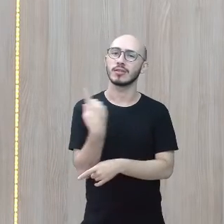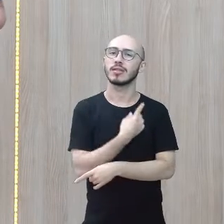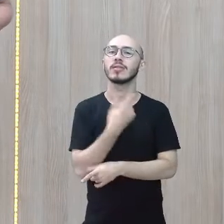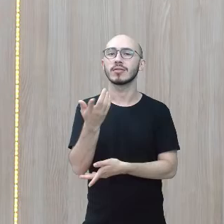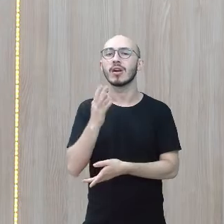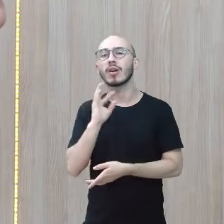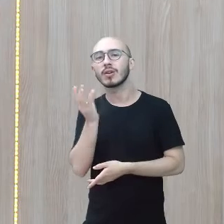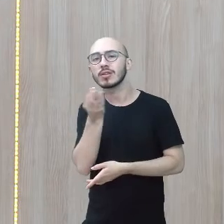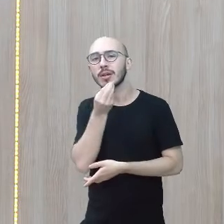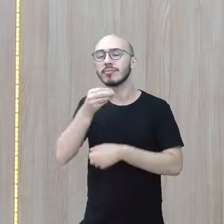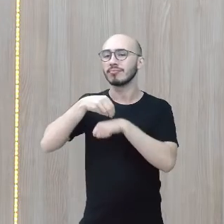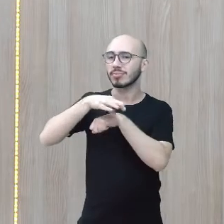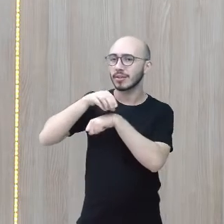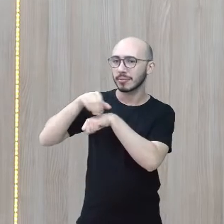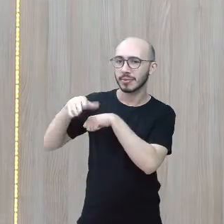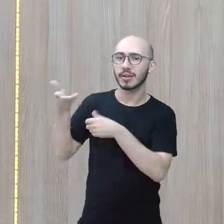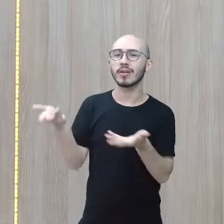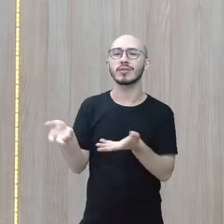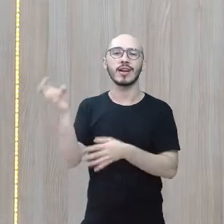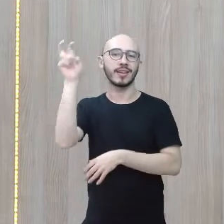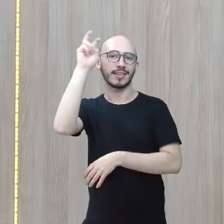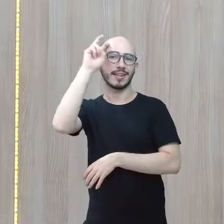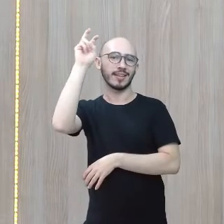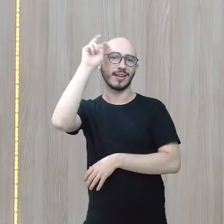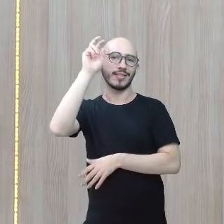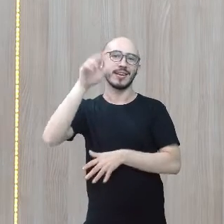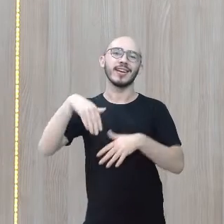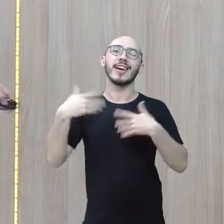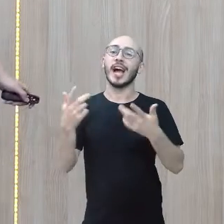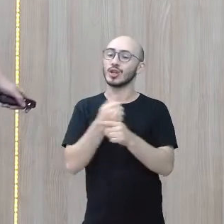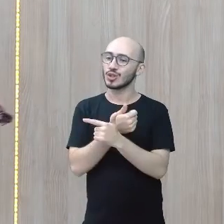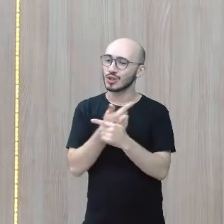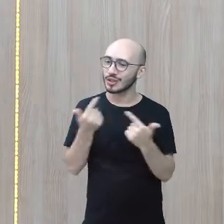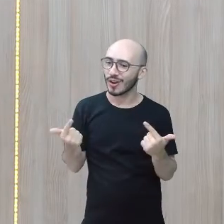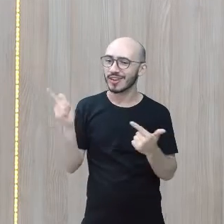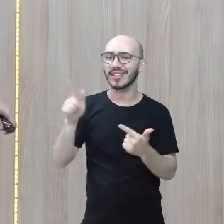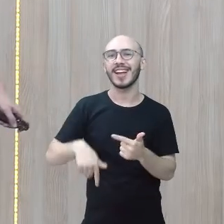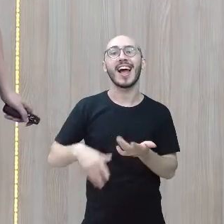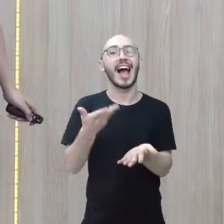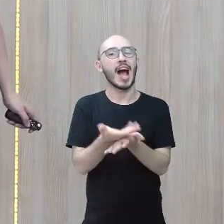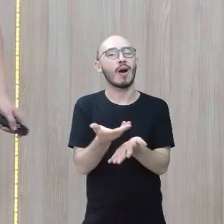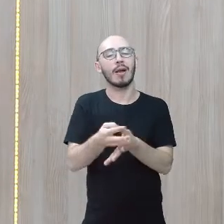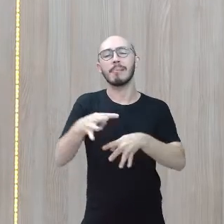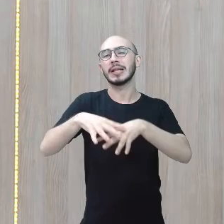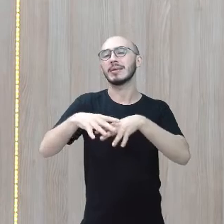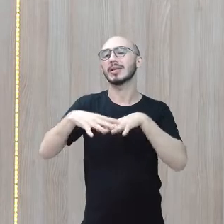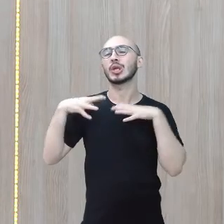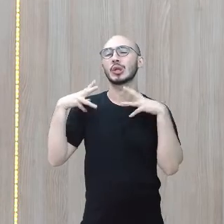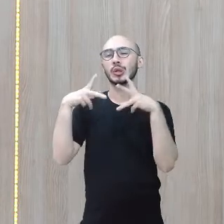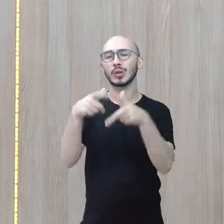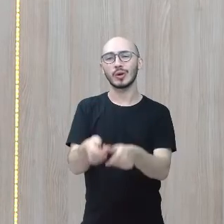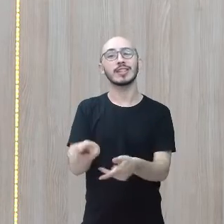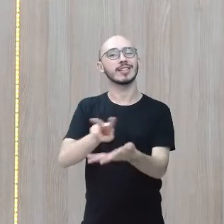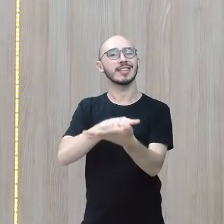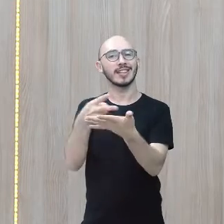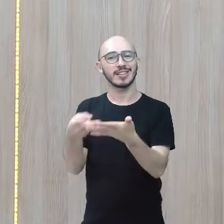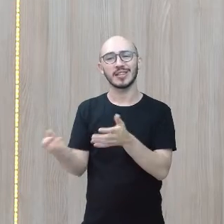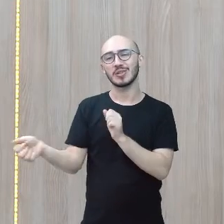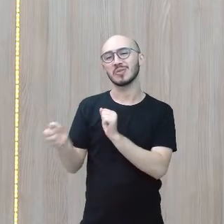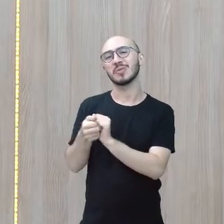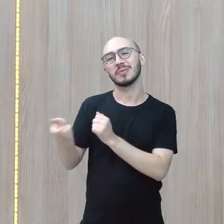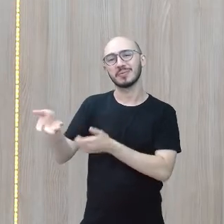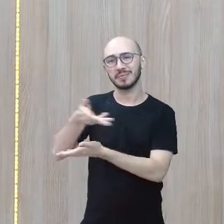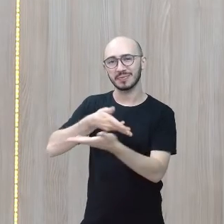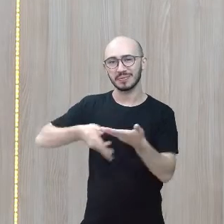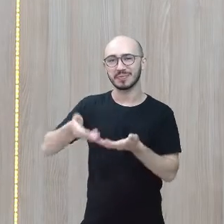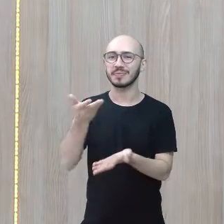transmitir um pouquinho de conhecimento. Na quinta-feira, super sortudo, pegou todas as aulas de matemática aqui para traduzir junto com a gente, tá